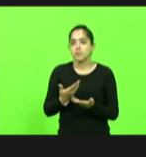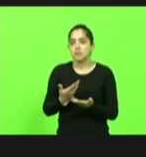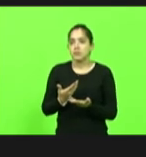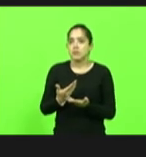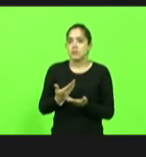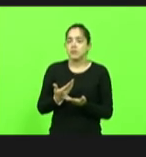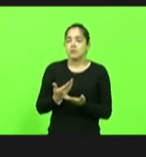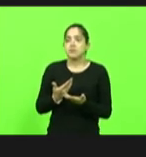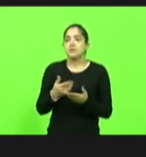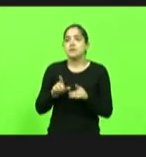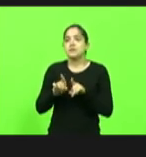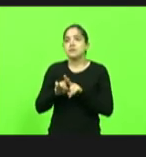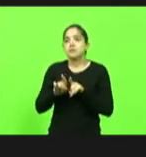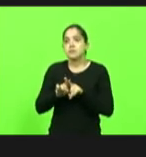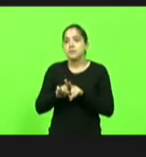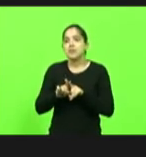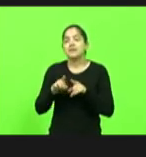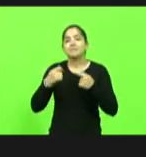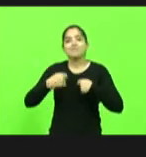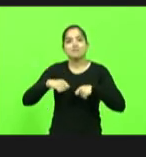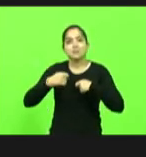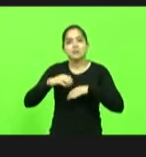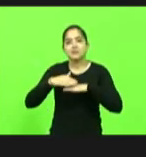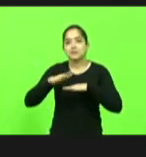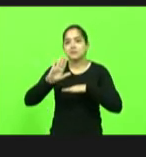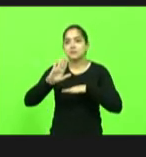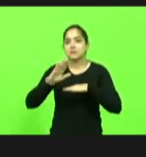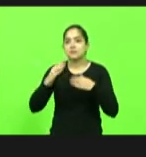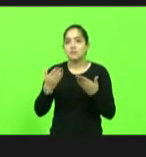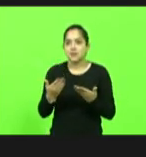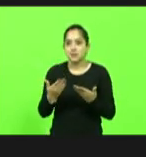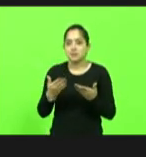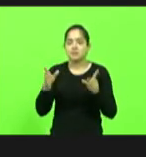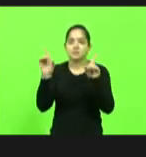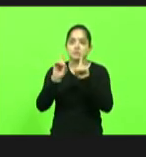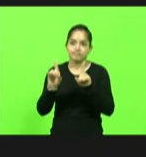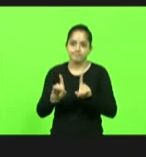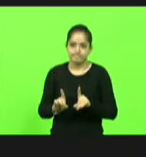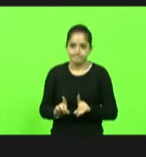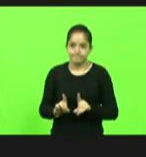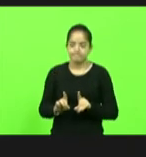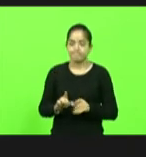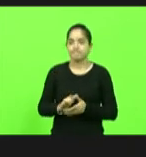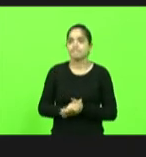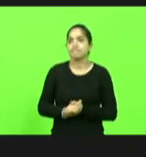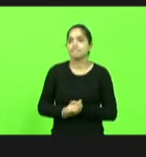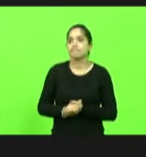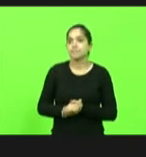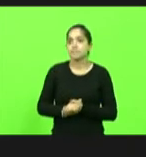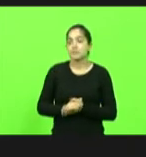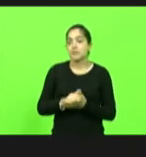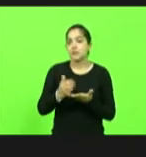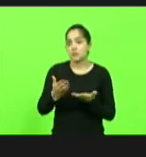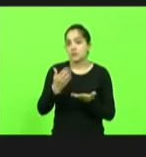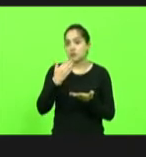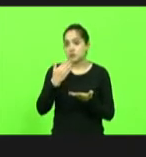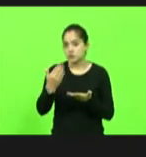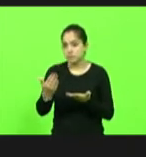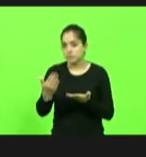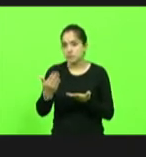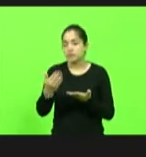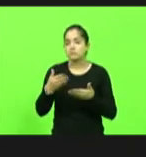né, que tanto precisam, que são os deficientes. E pedimos que as